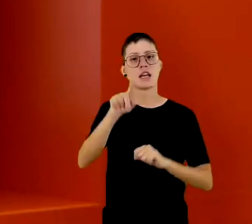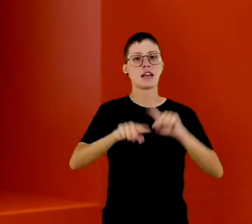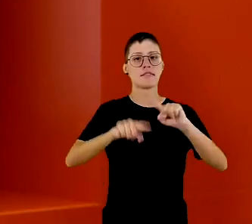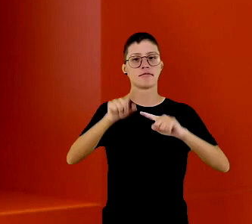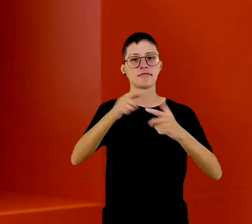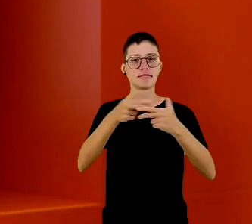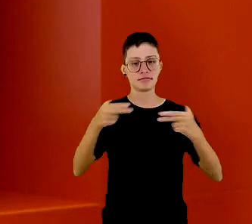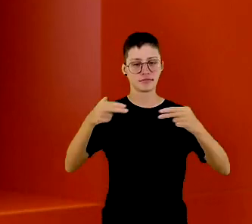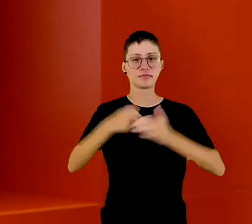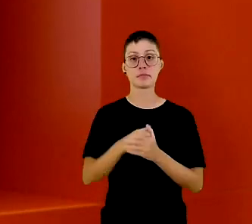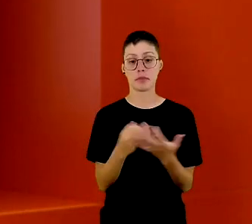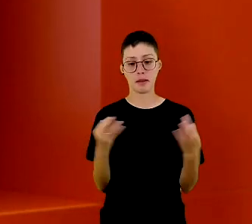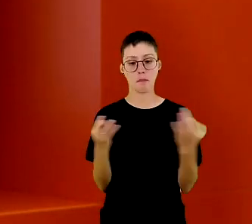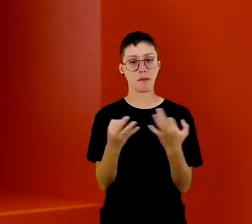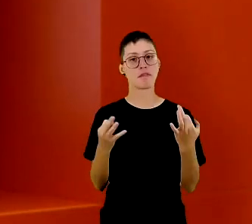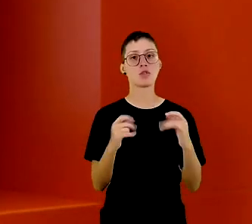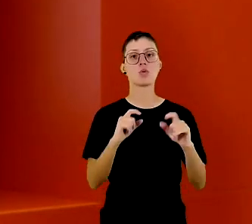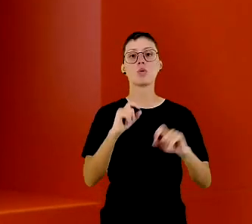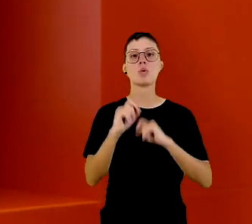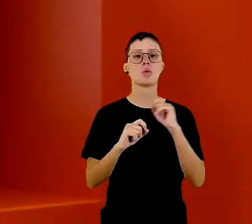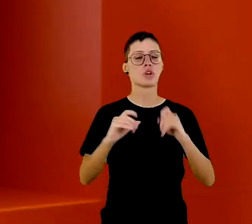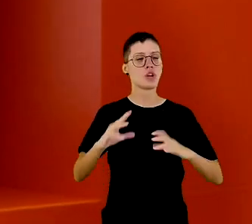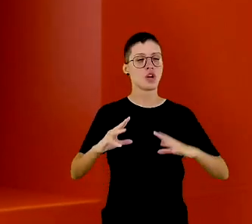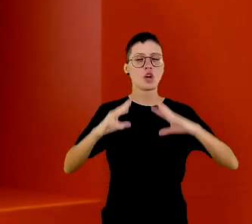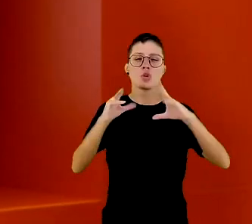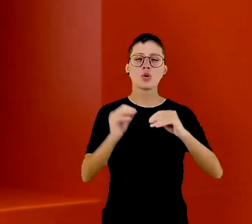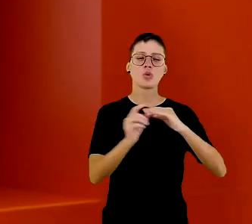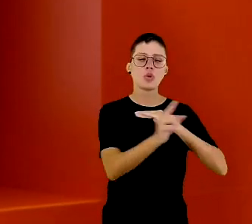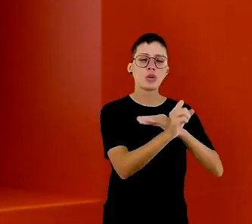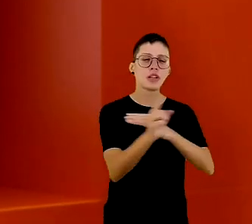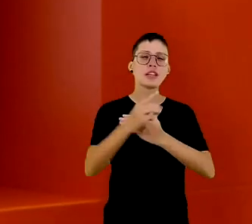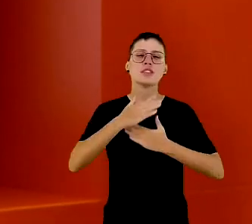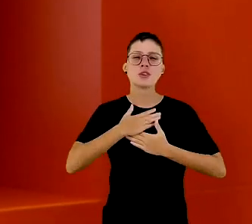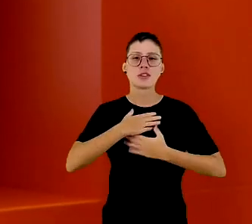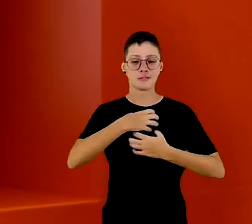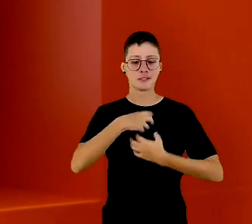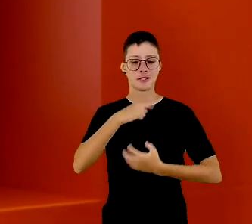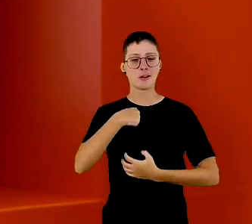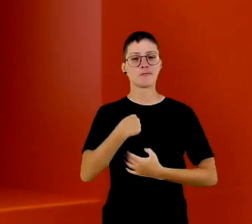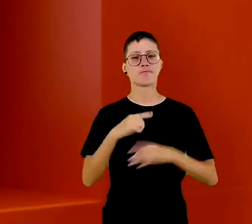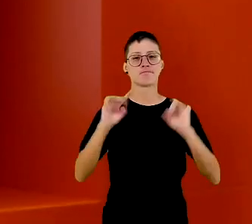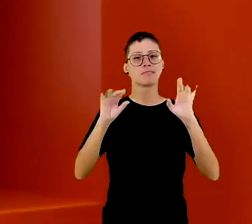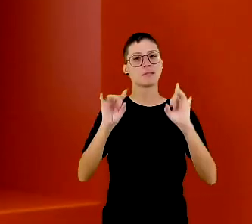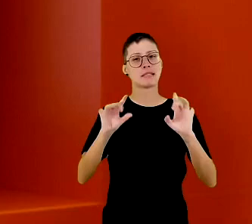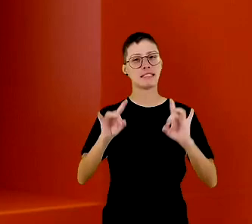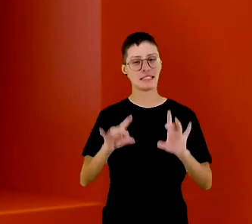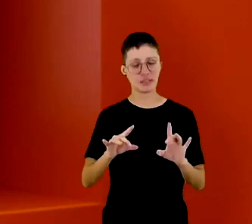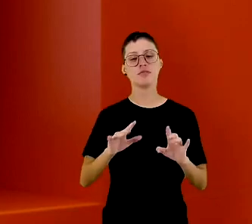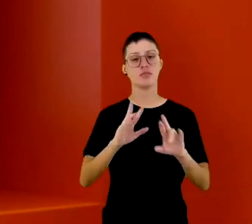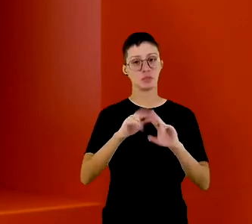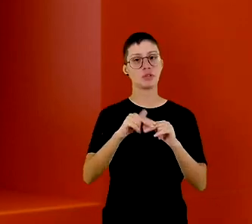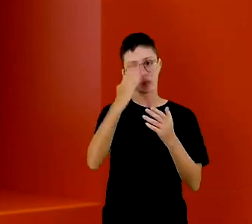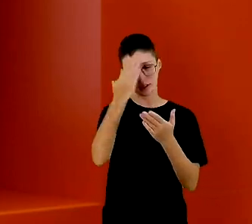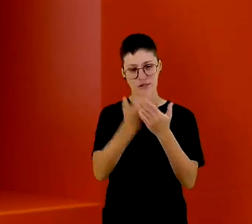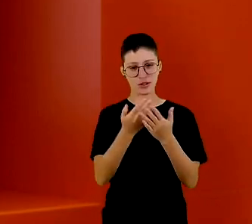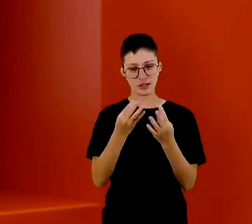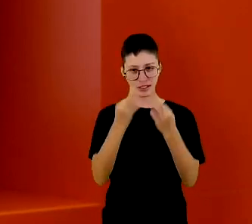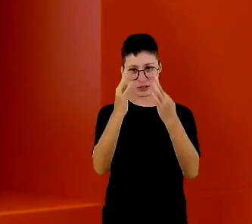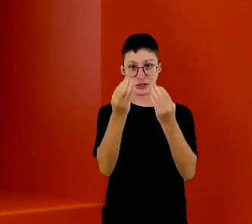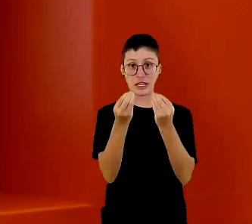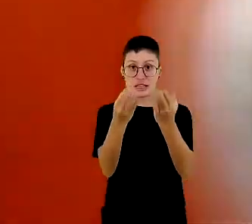Todo cliente, no fundo, gosta de se sentir único. E eu acho que, nesse ponto, a tecnologia, trazendo informação